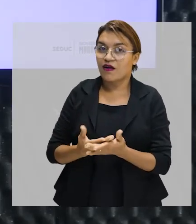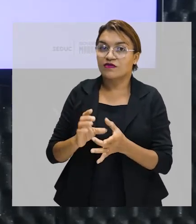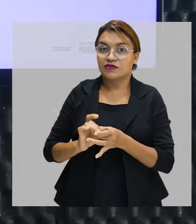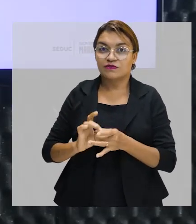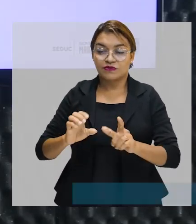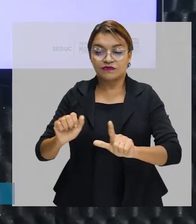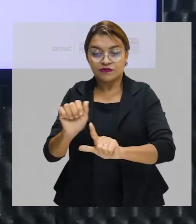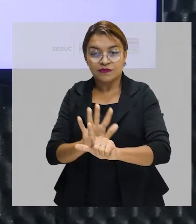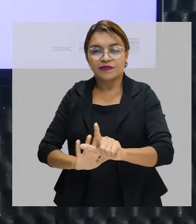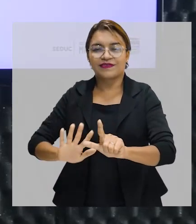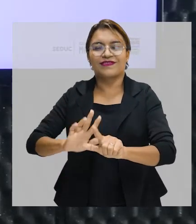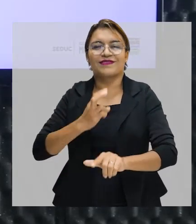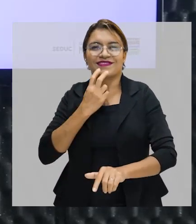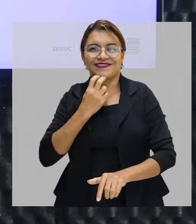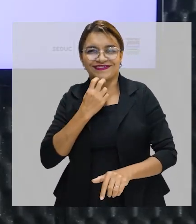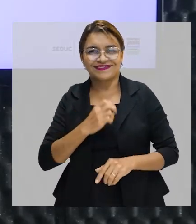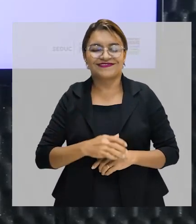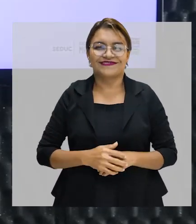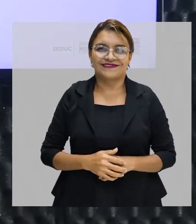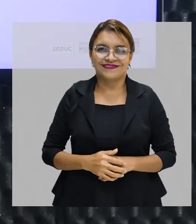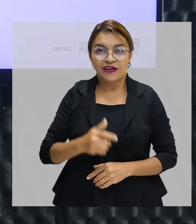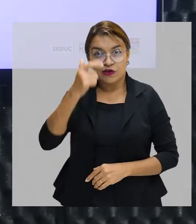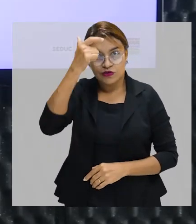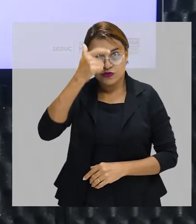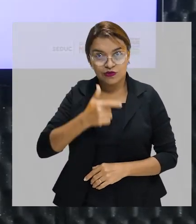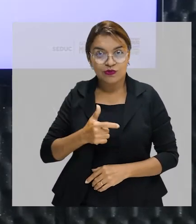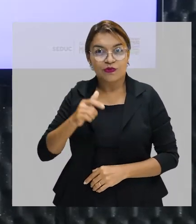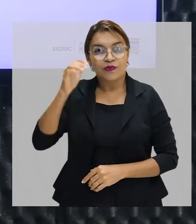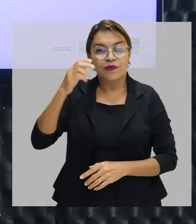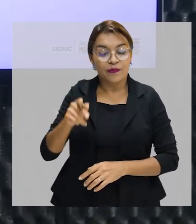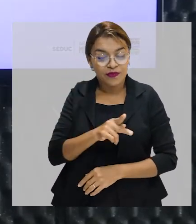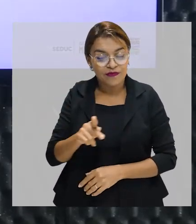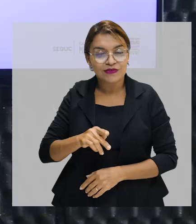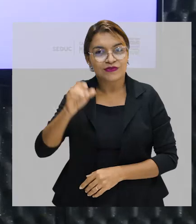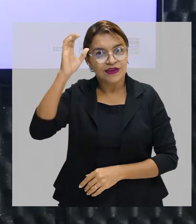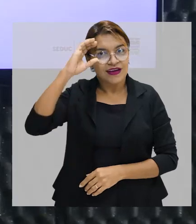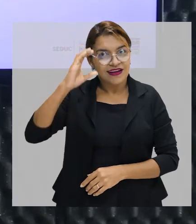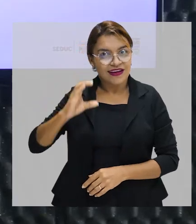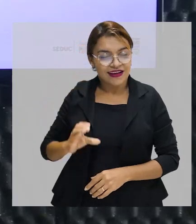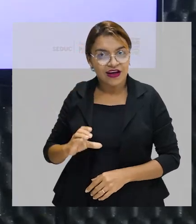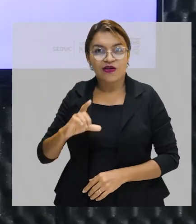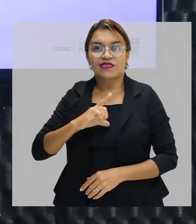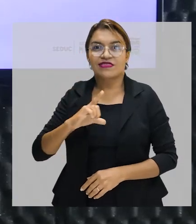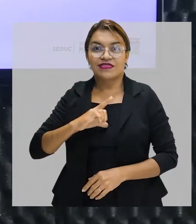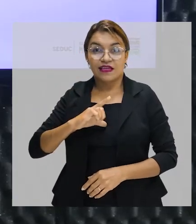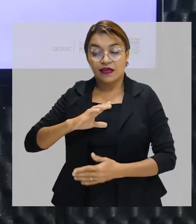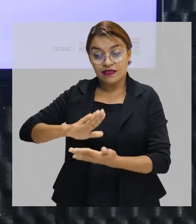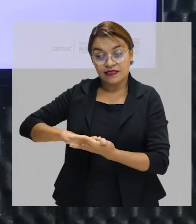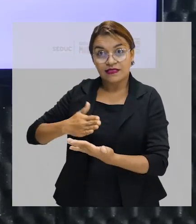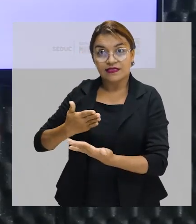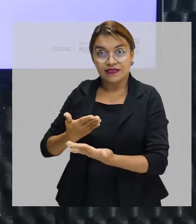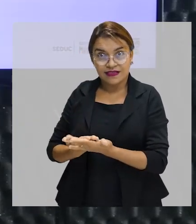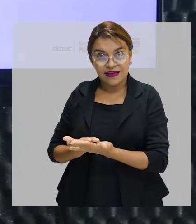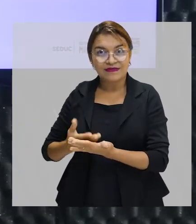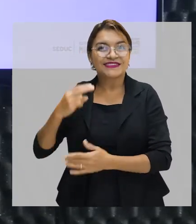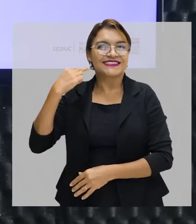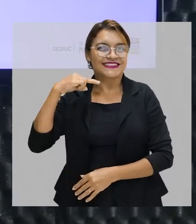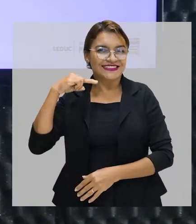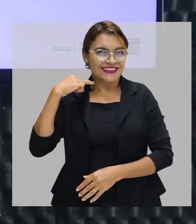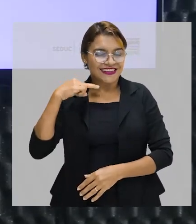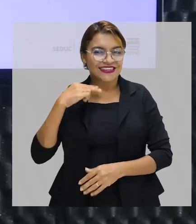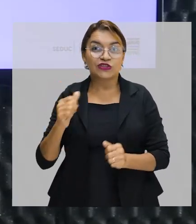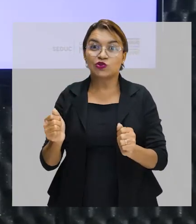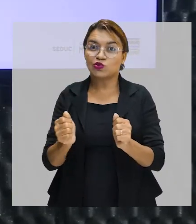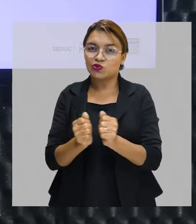na plataforma Gonçalves Dias. Eu sou a professora Cacau Sotero, esta é a Naíris